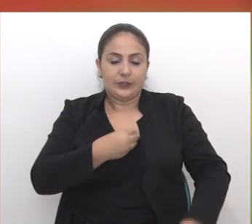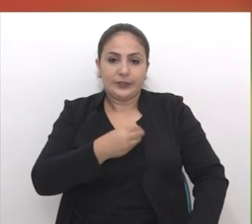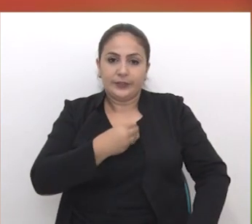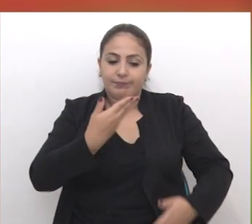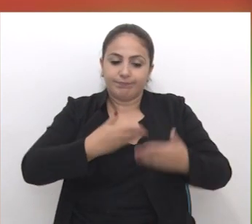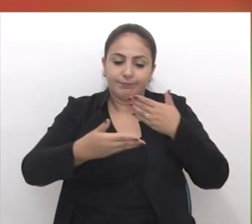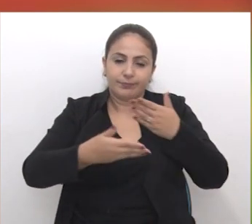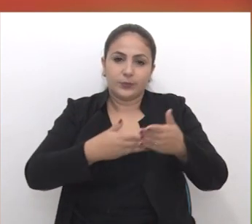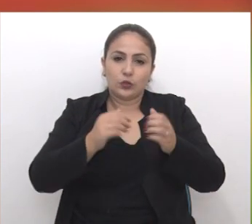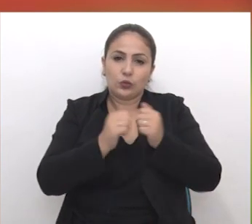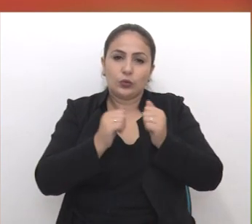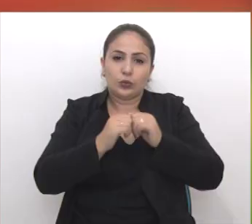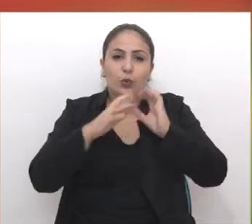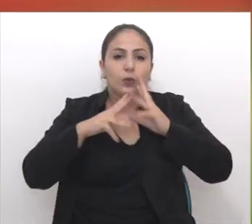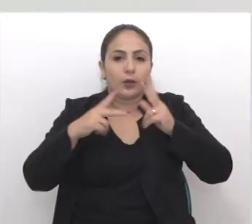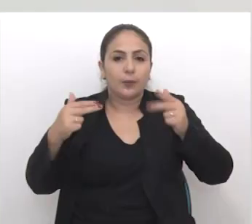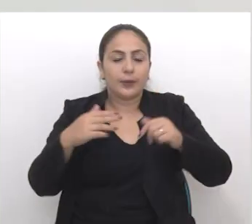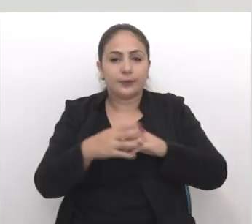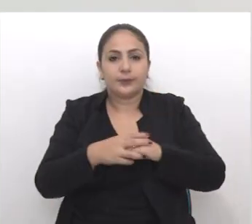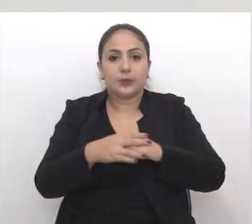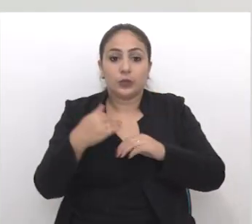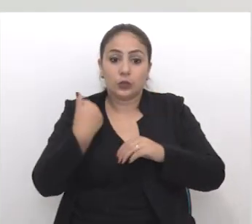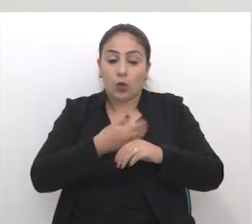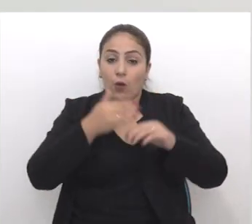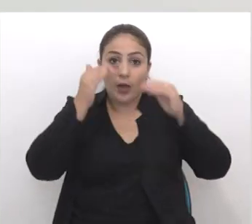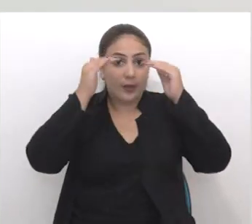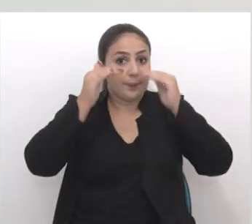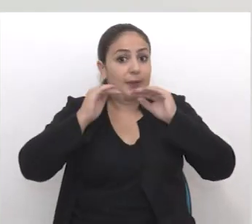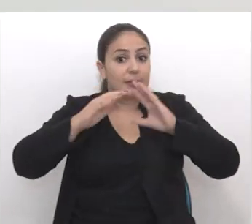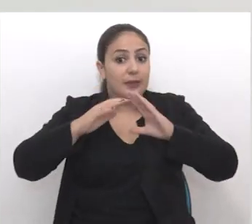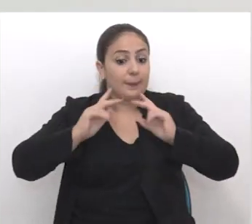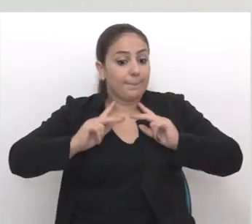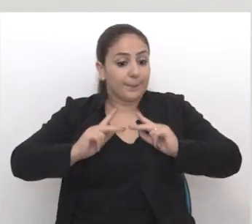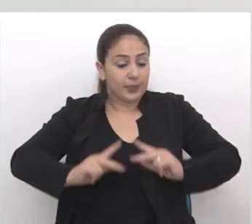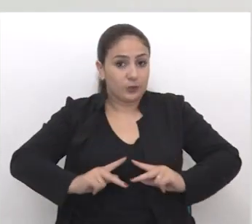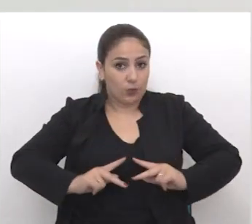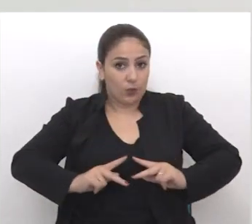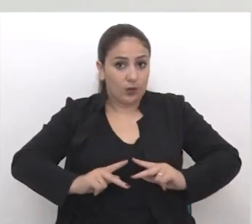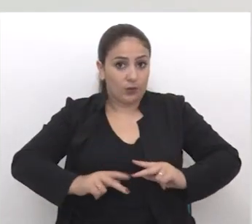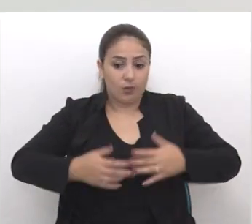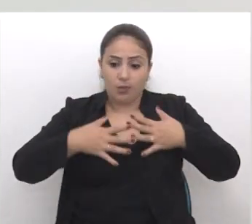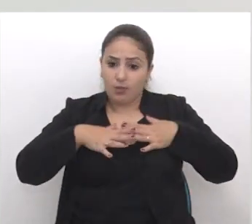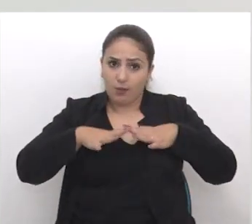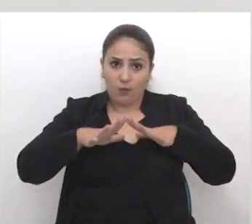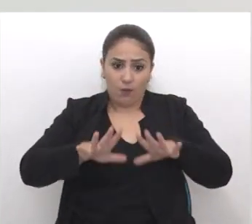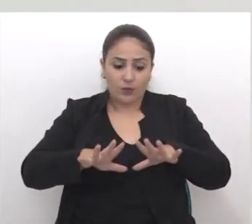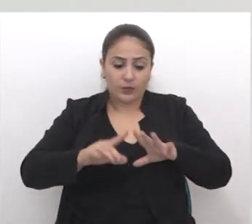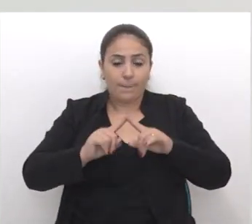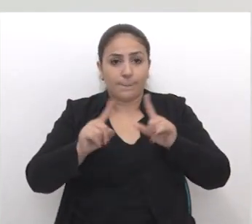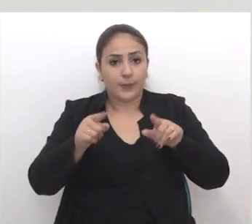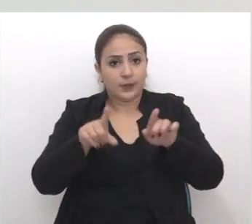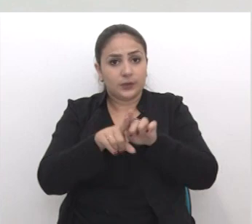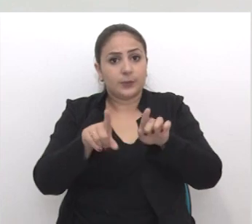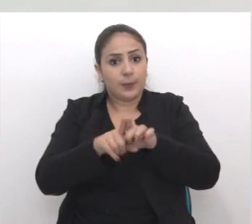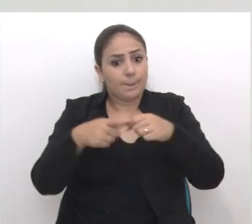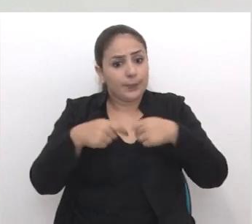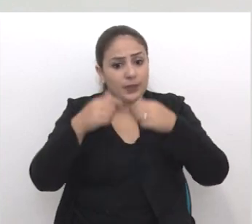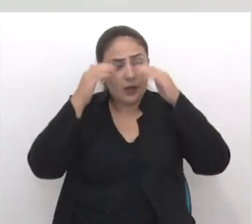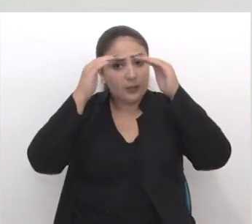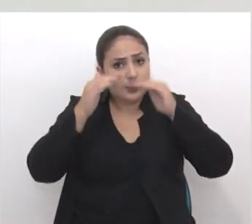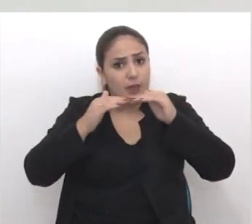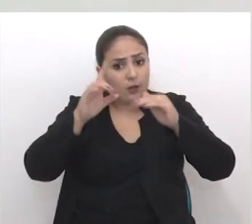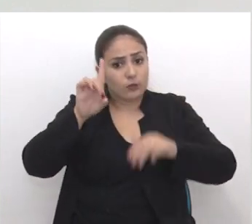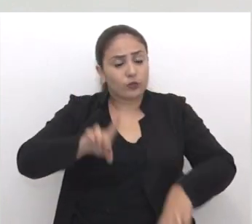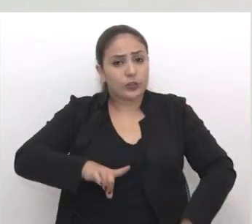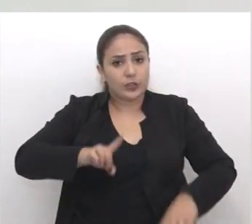viver em harmonia com os animais. A gente respeita aquelas pessoas que não gostam, mas elas também têm que respeitar